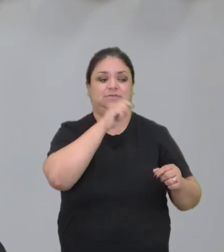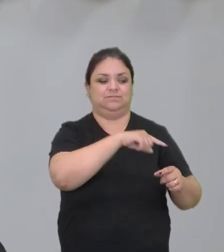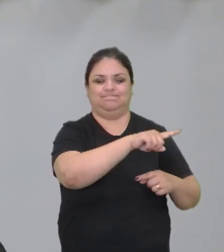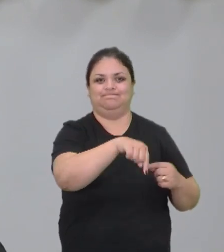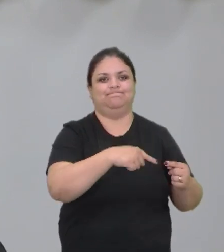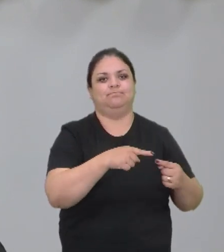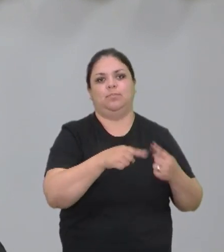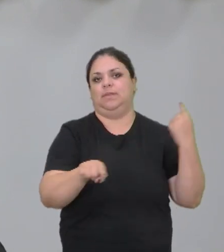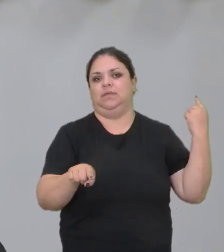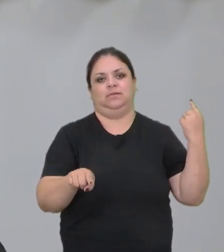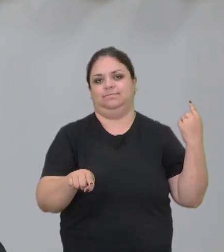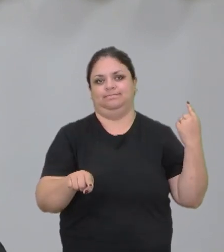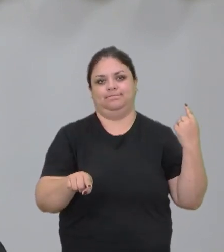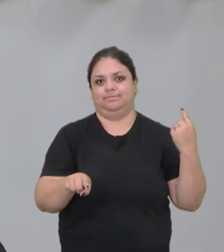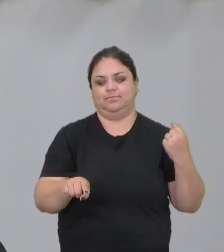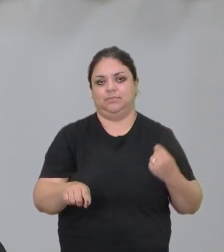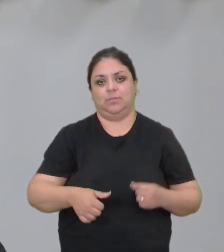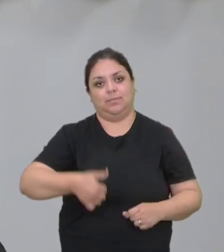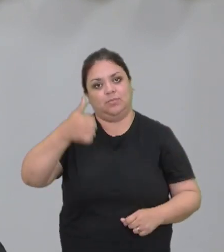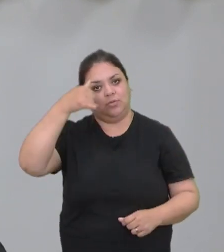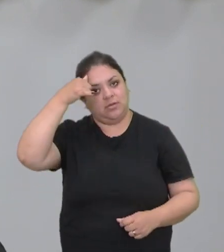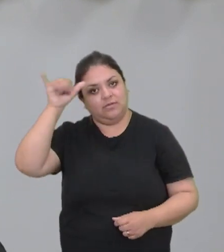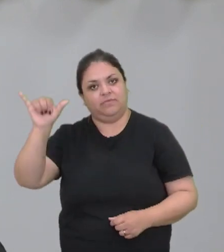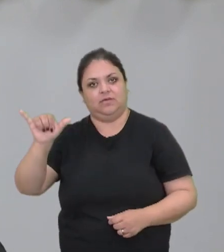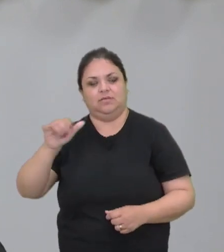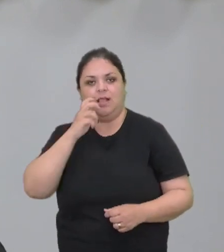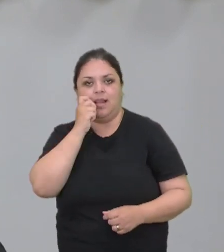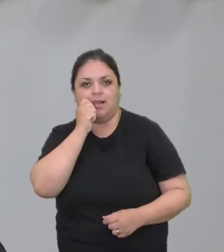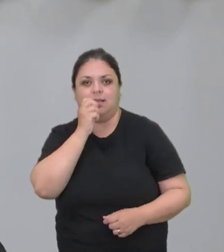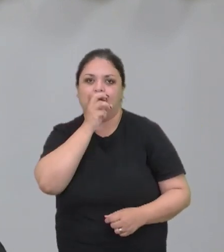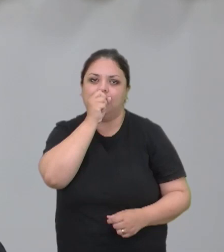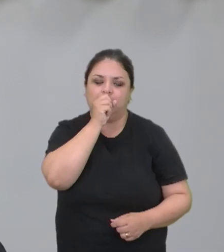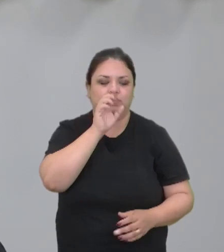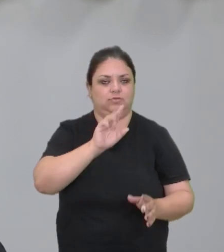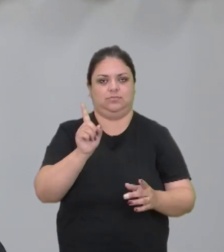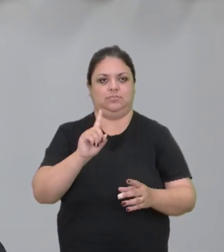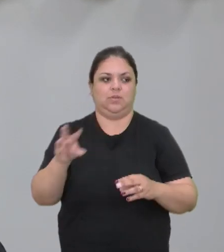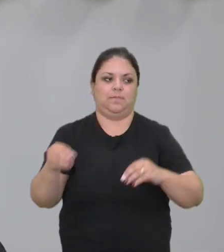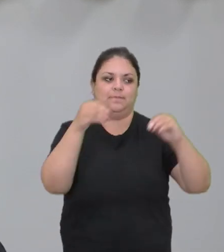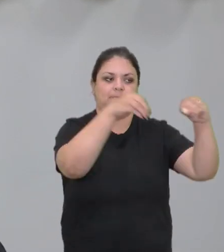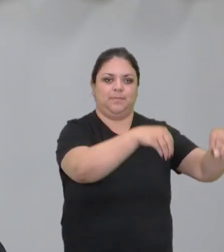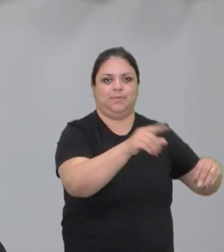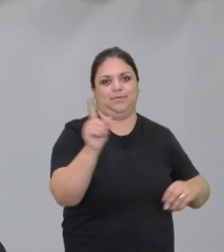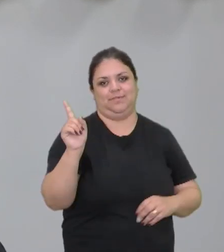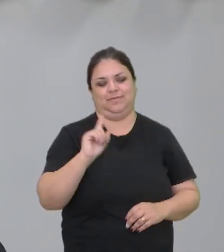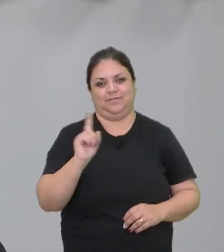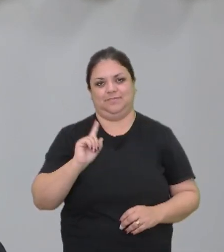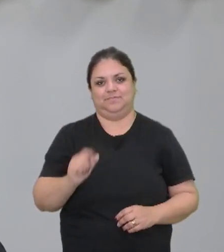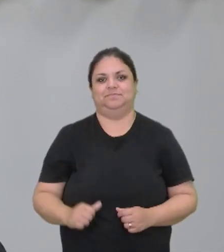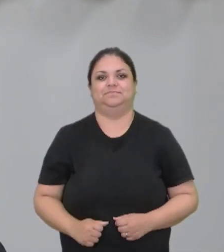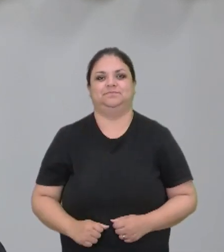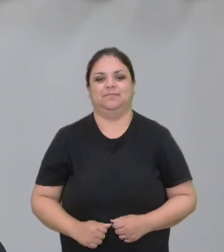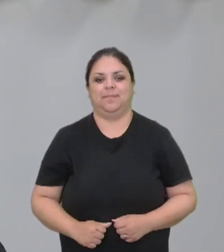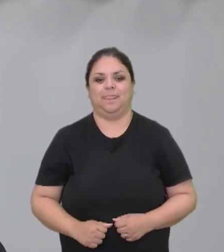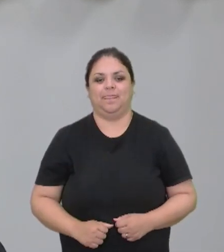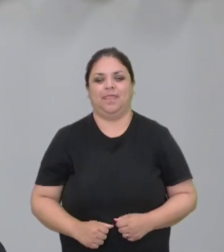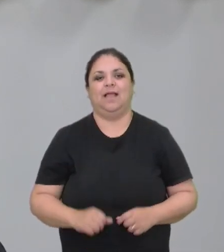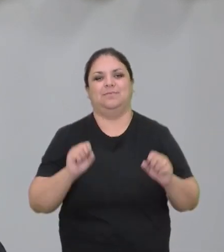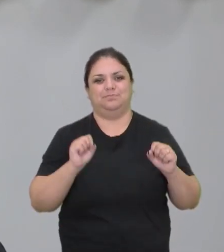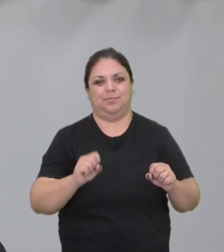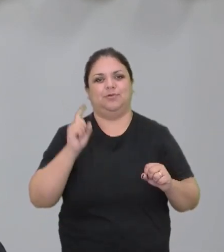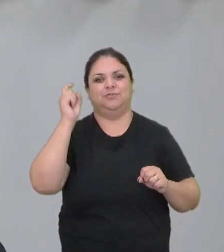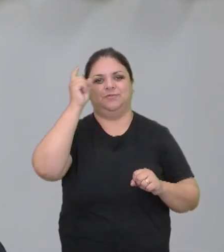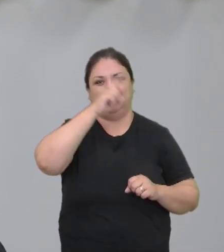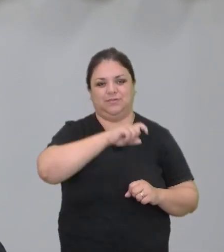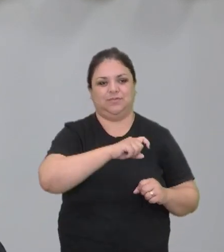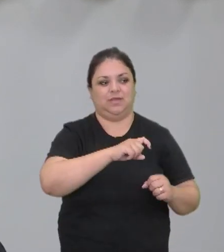isso pode dificultar o processo de decomposição e também pode aí acabar dificultando a